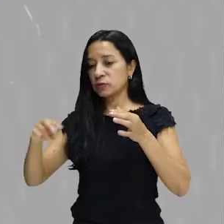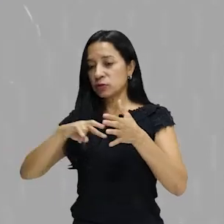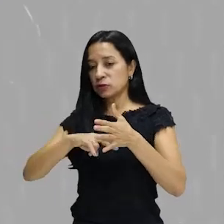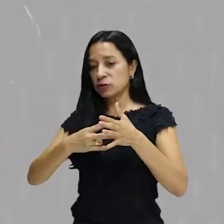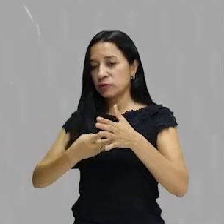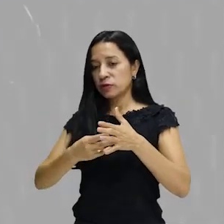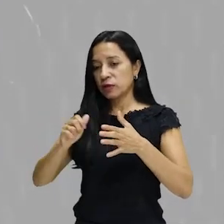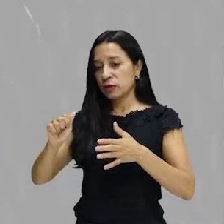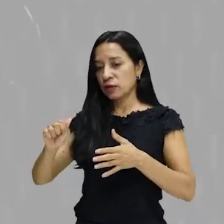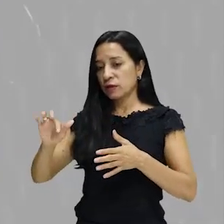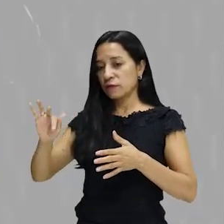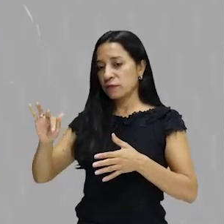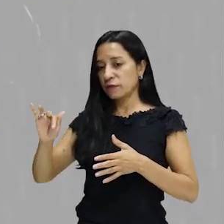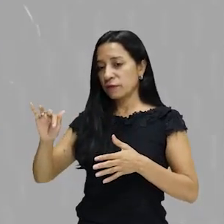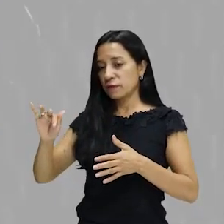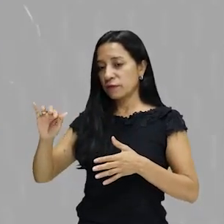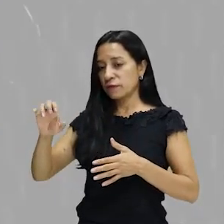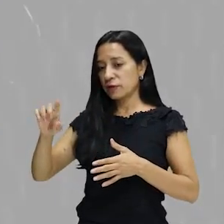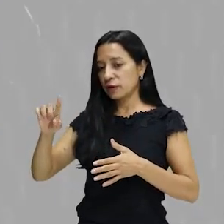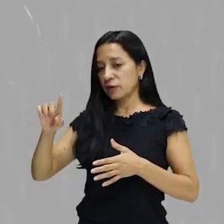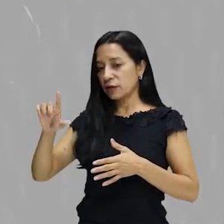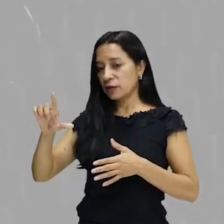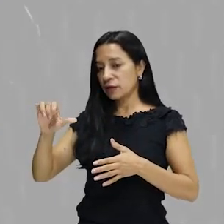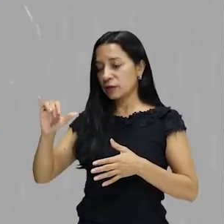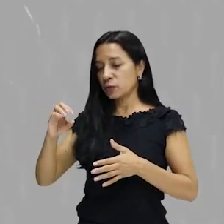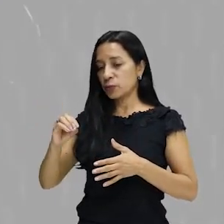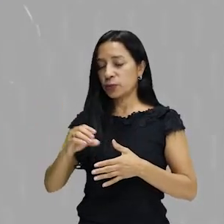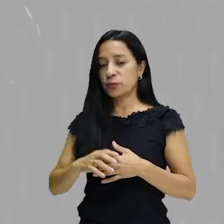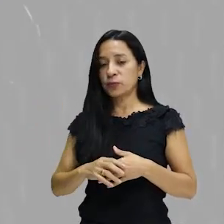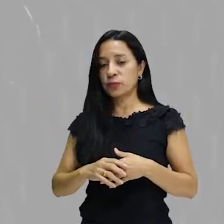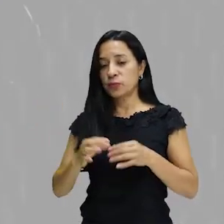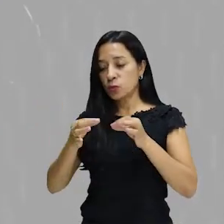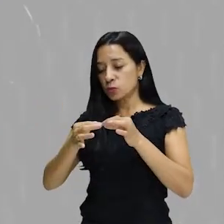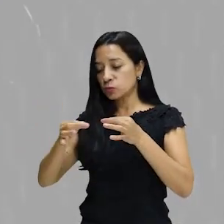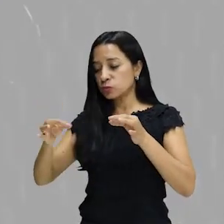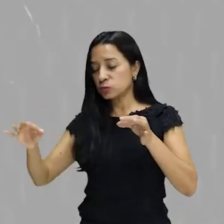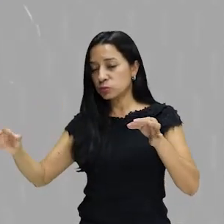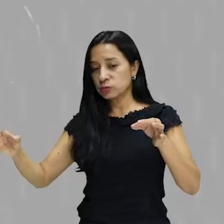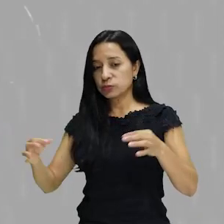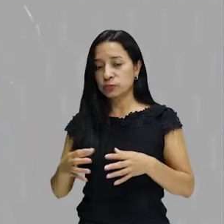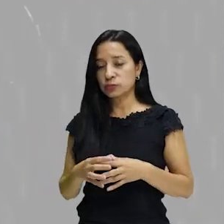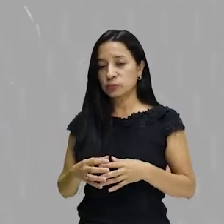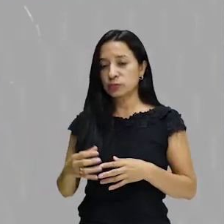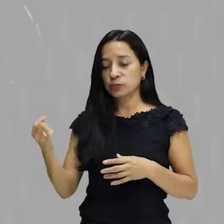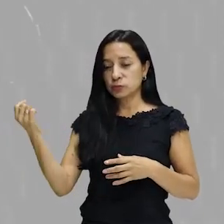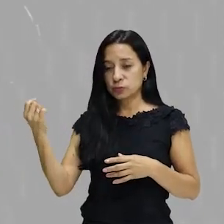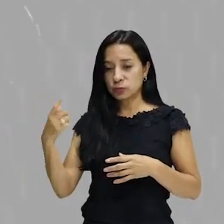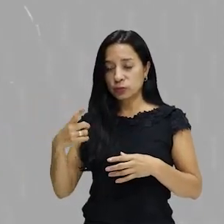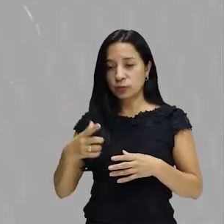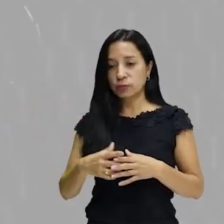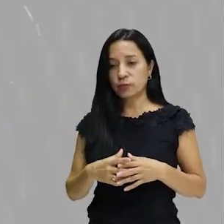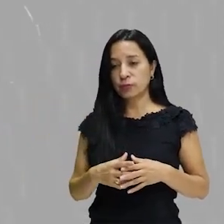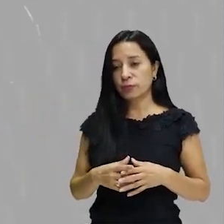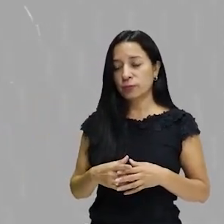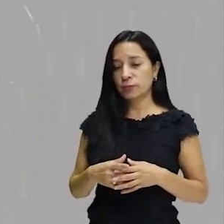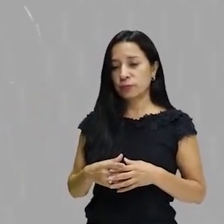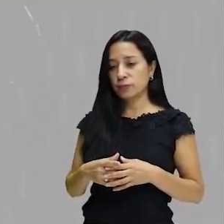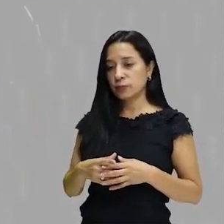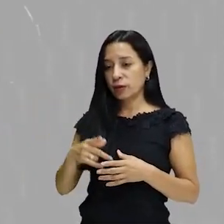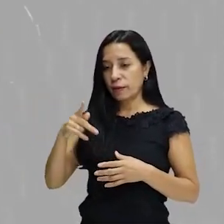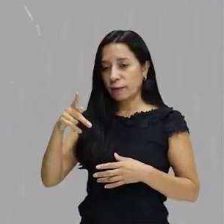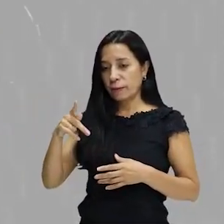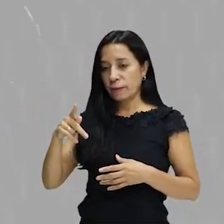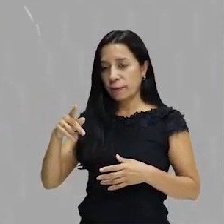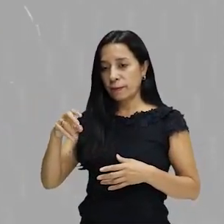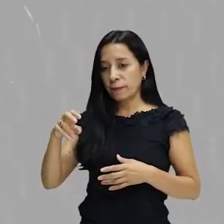longínquo, distante do Sol, tá certo? Então, o periélio está mais próximo, né? A